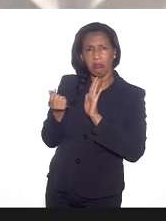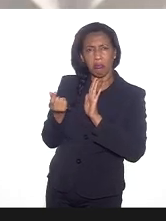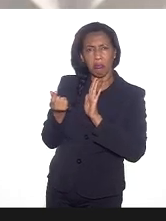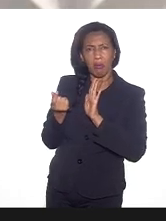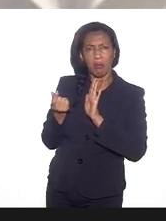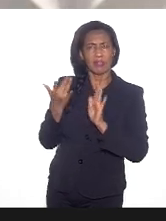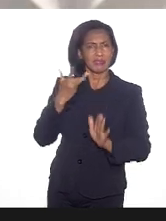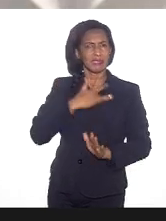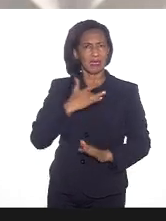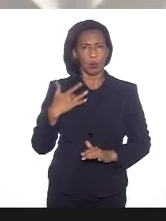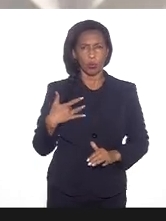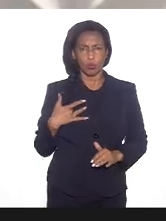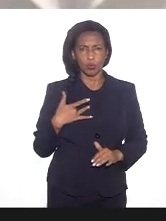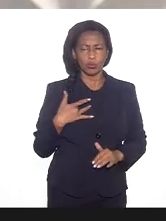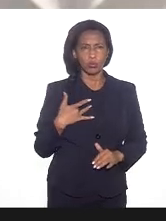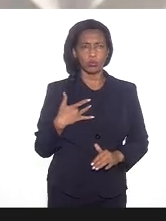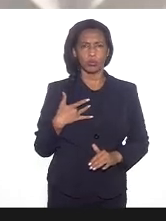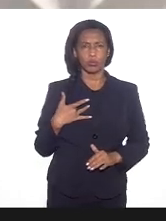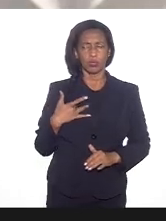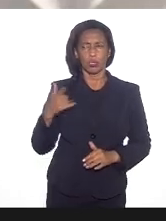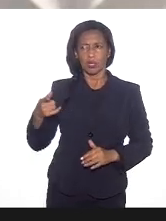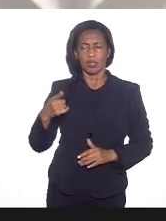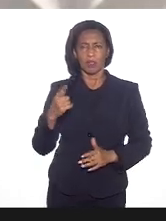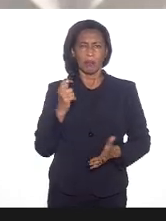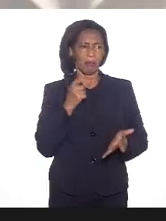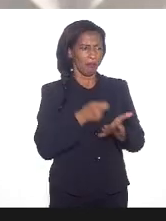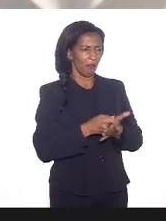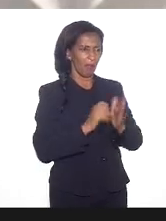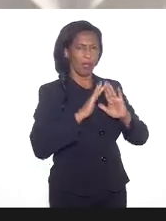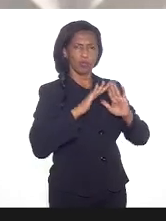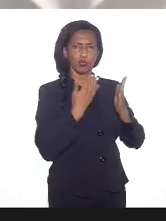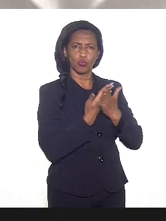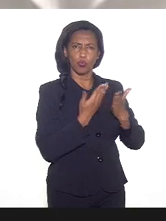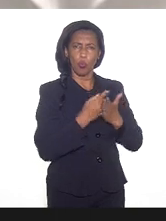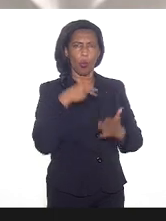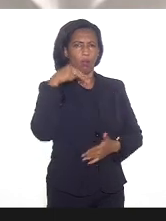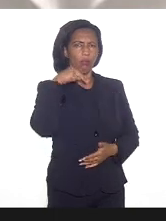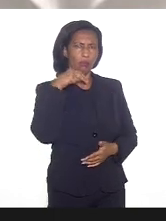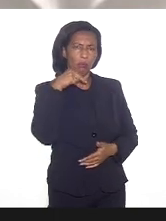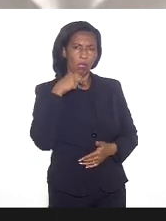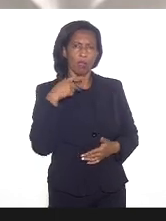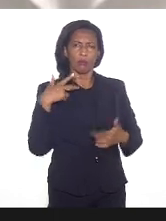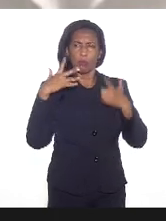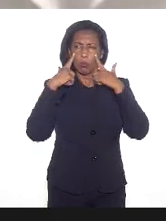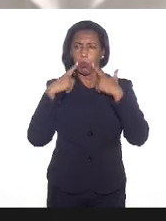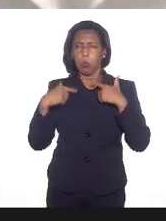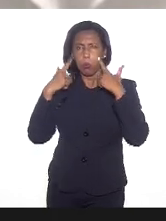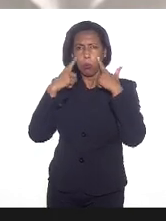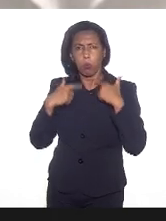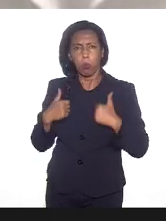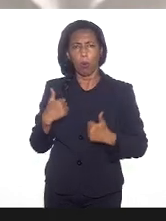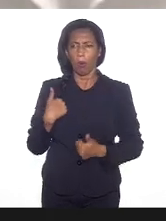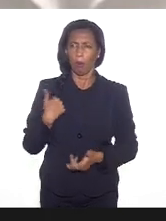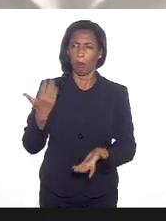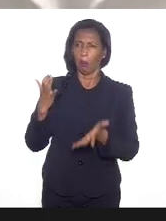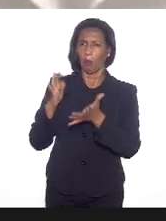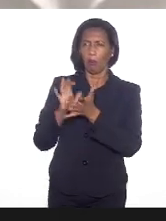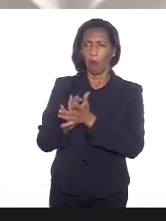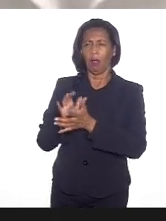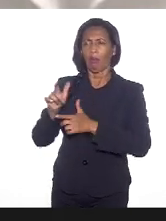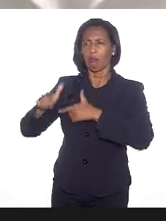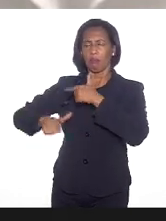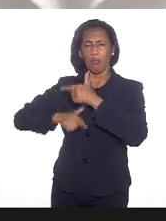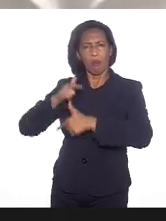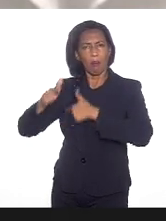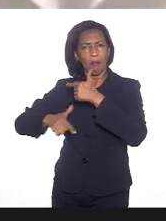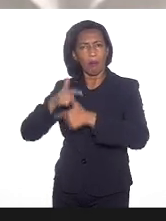de saúde, da conta da creche da neta, dizendo aos prantos que o marido trabalhou 40 anos na Polícia